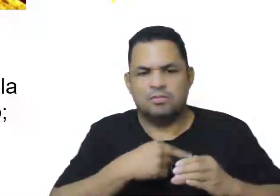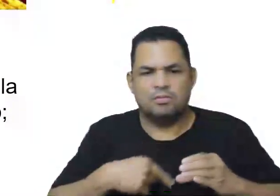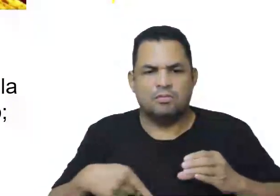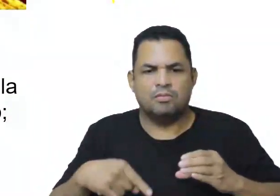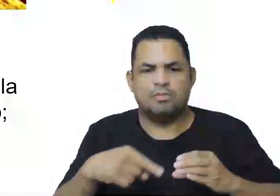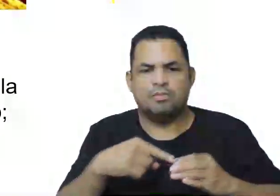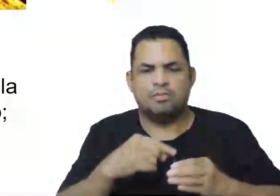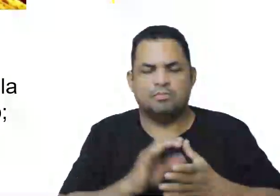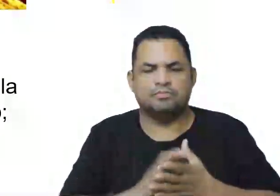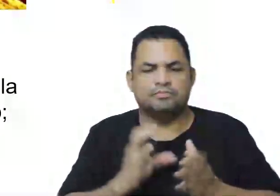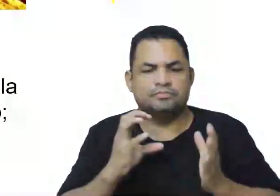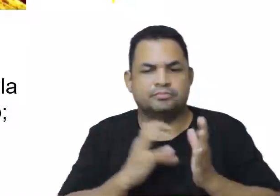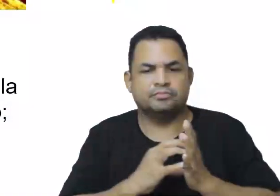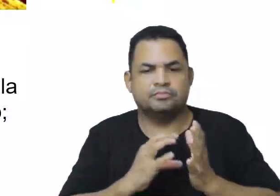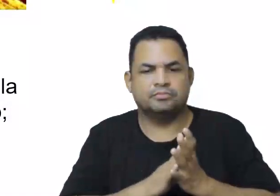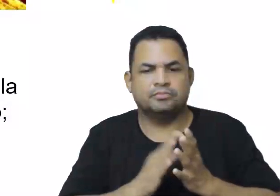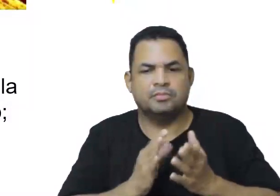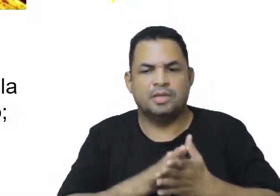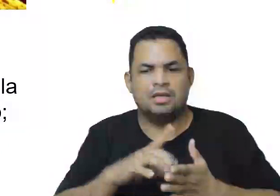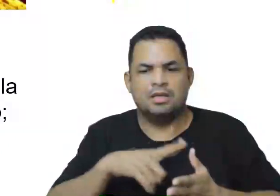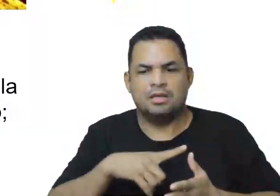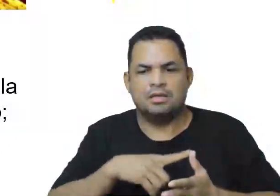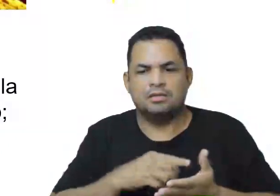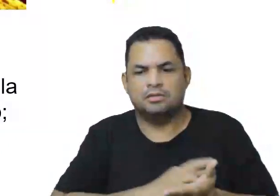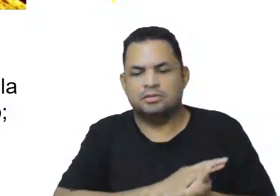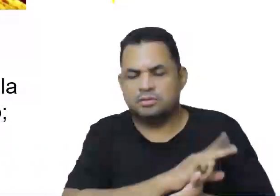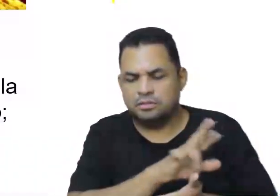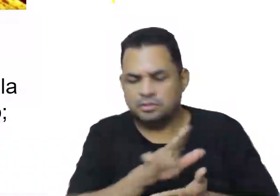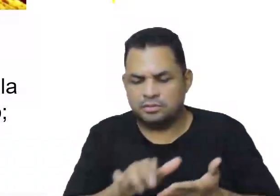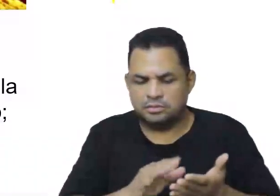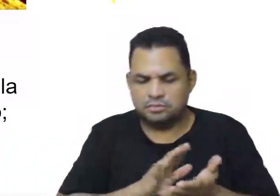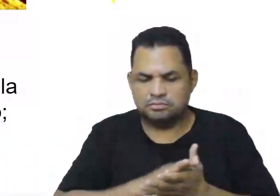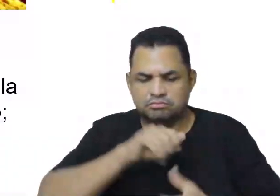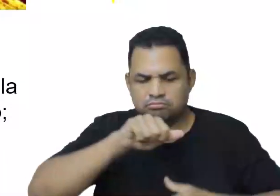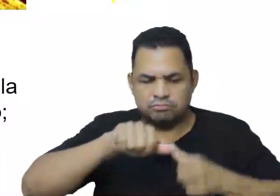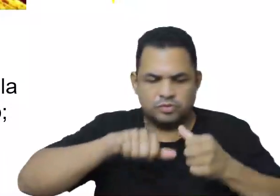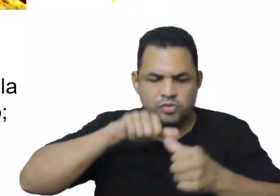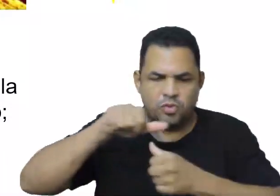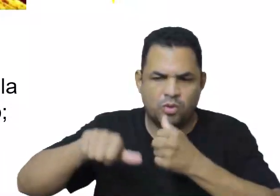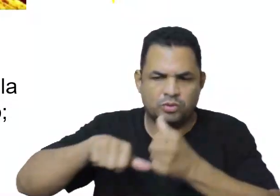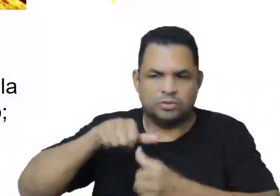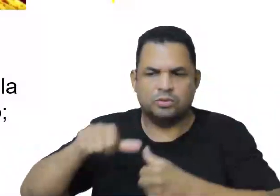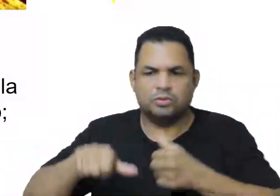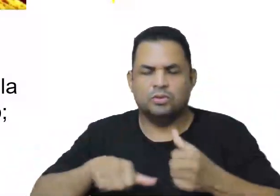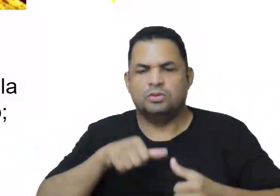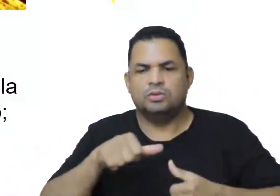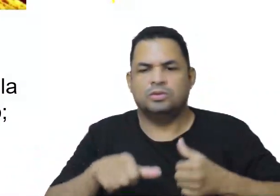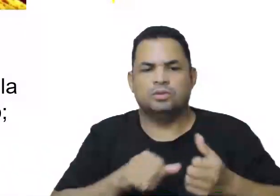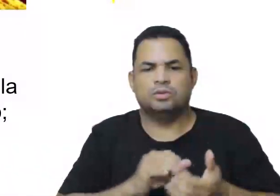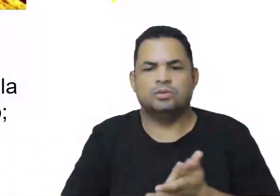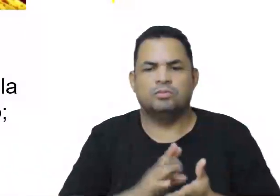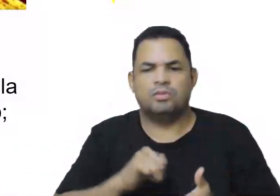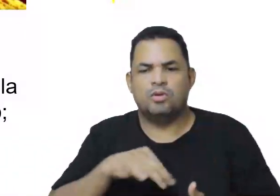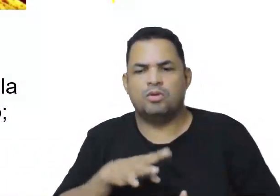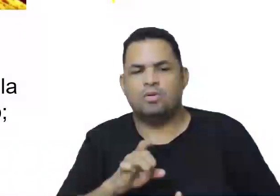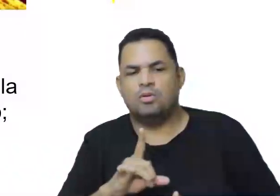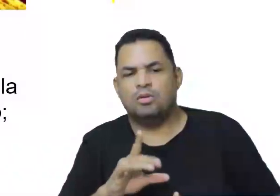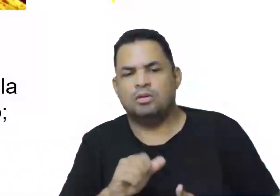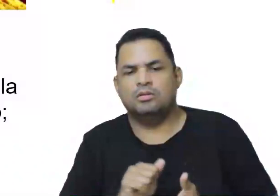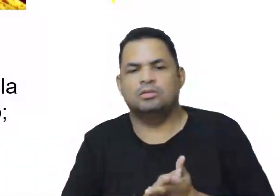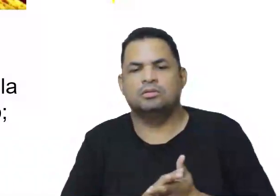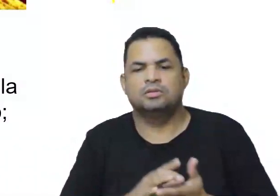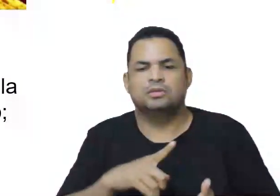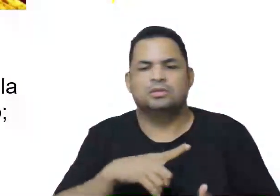vindo para o centro do útero e vai sofrendo aquelas diferenciações mitóticas que a gente falou, morulação,